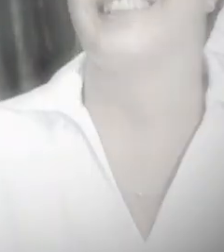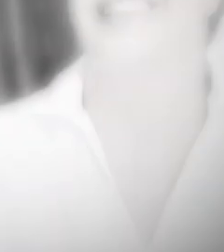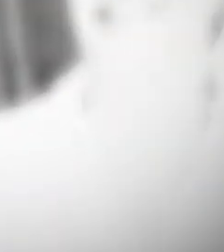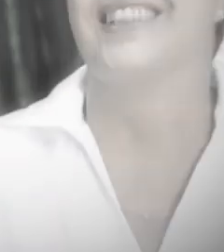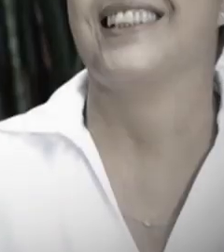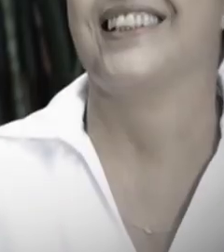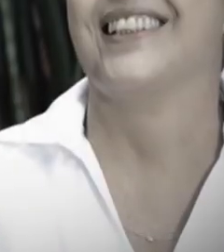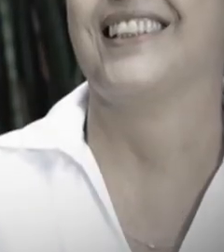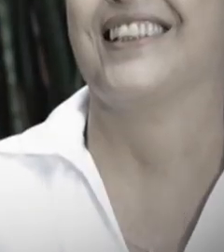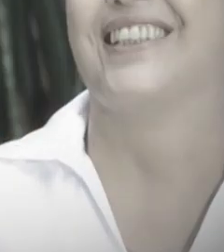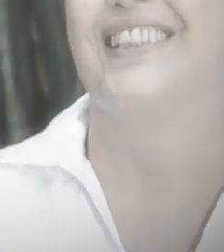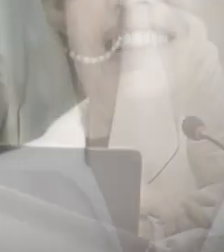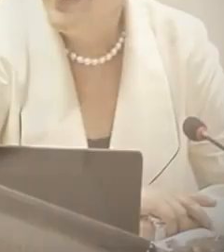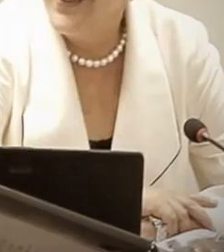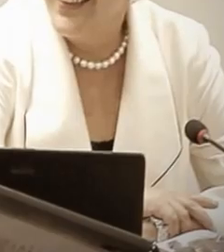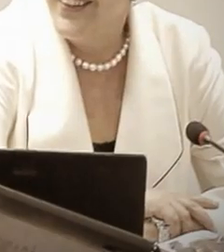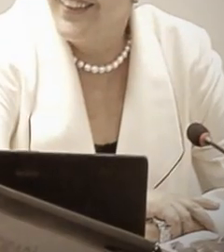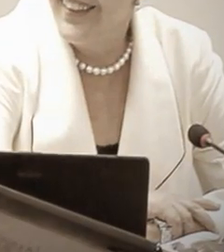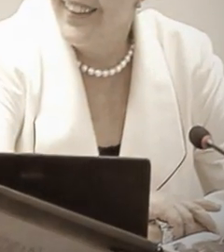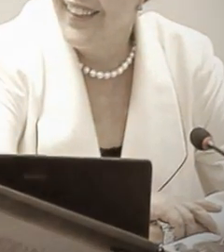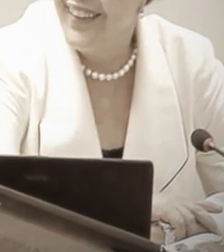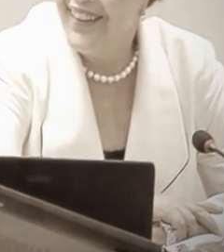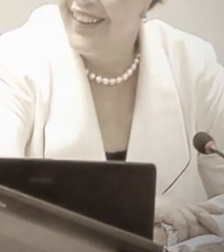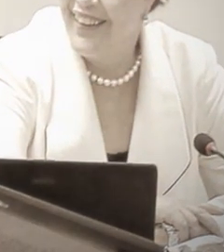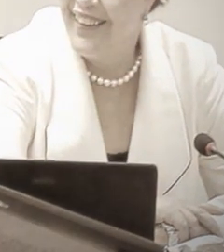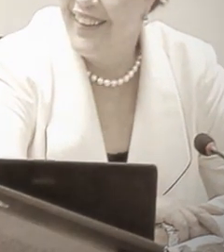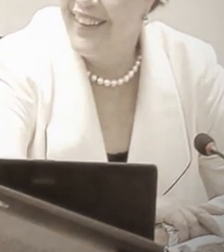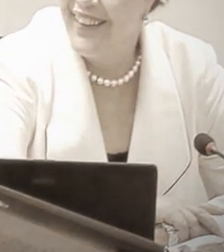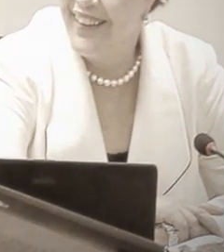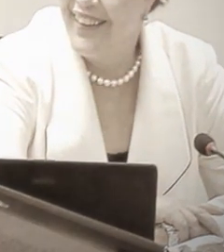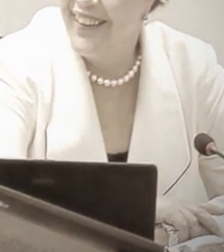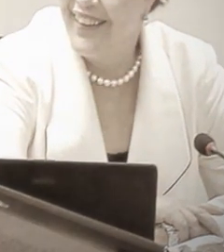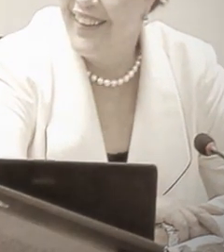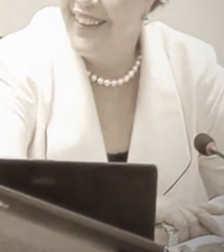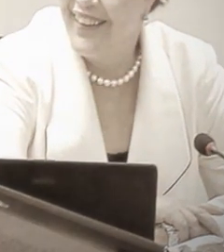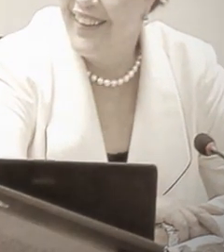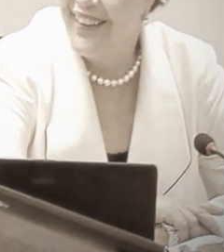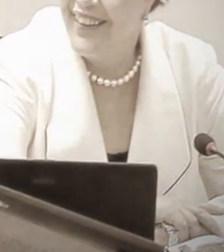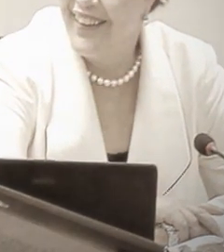Café com a Presidenta.